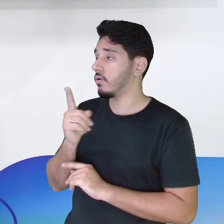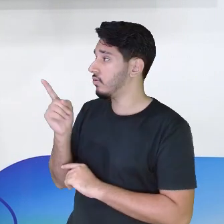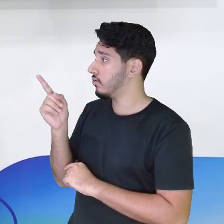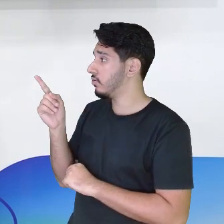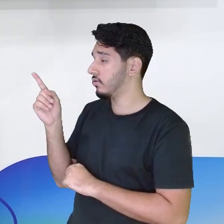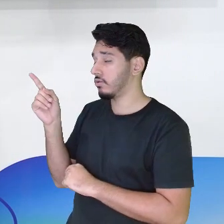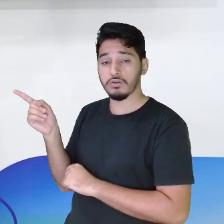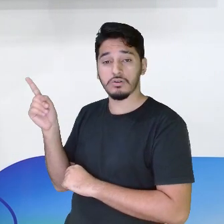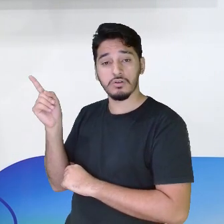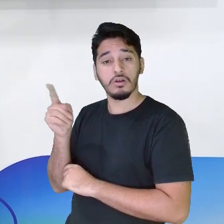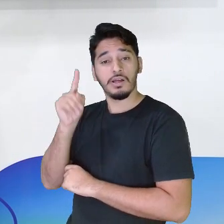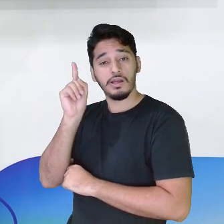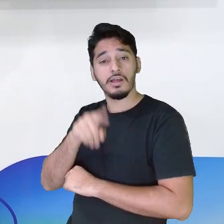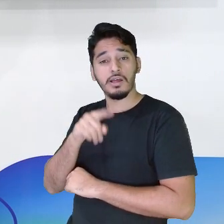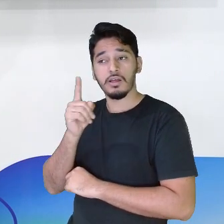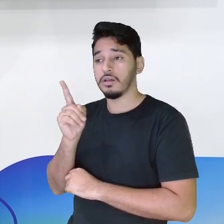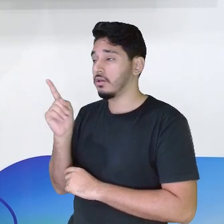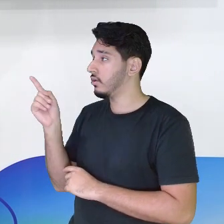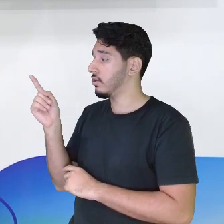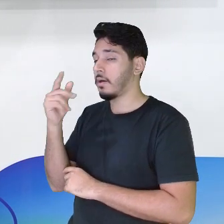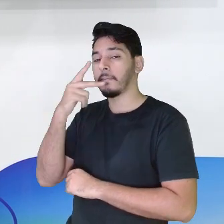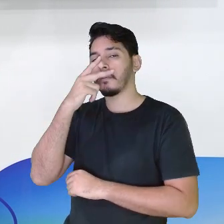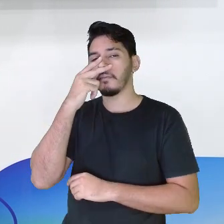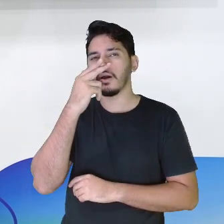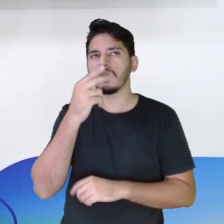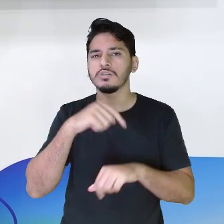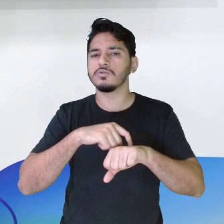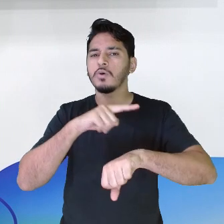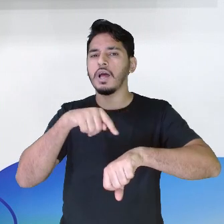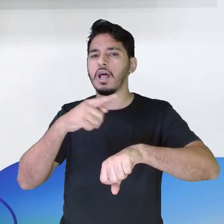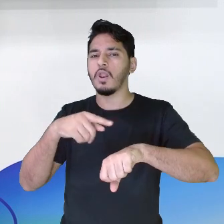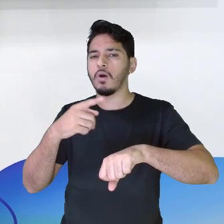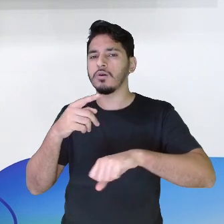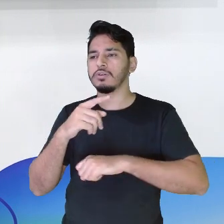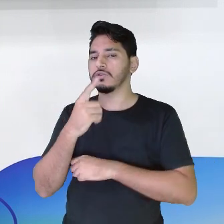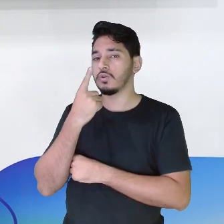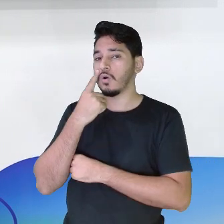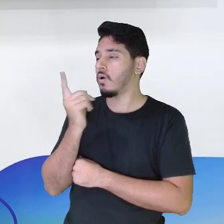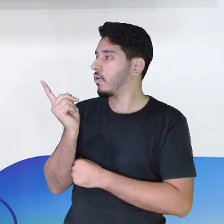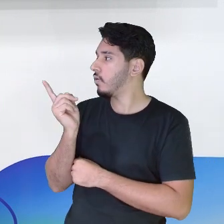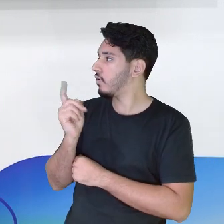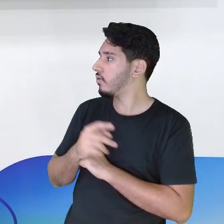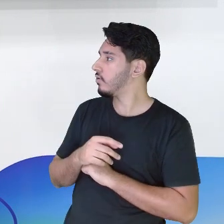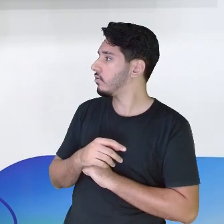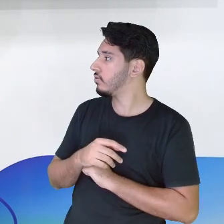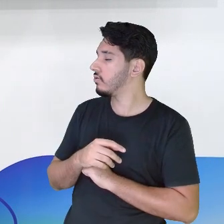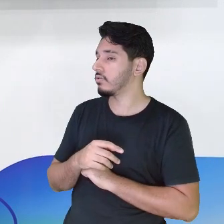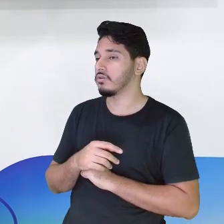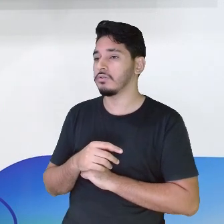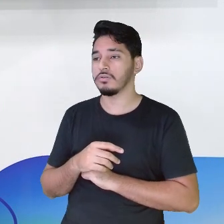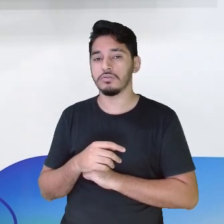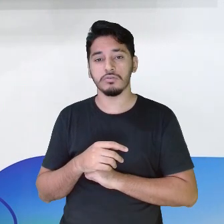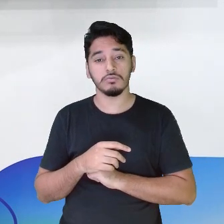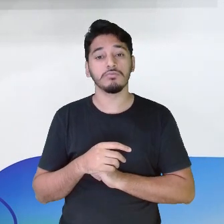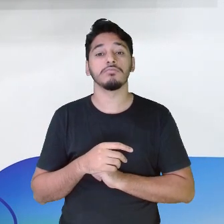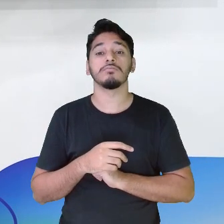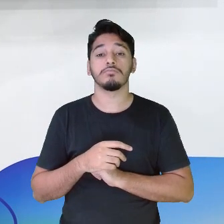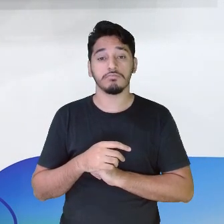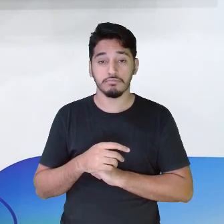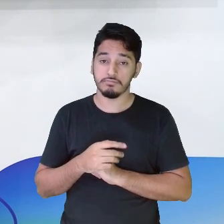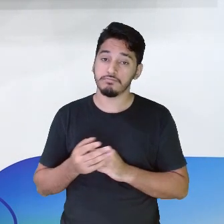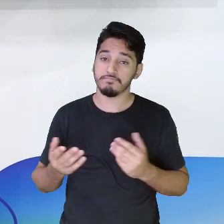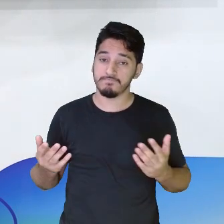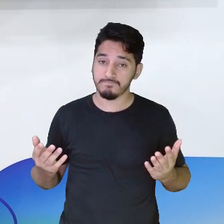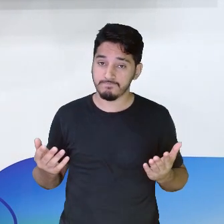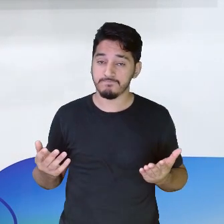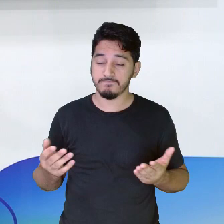braço aqui, ó. Aqui é como se fosse um relógio, né? Que ele vai diminuindo ou vai